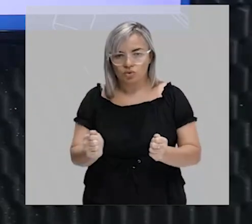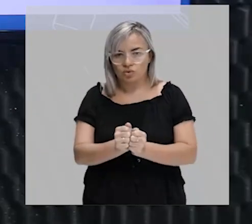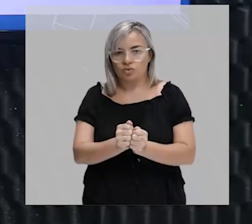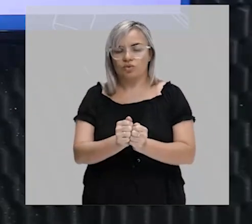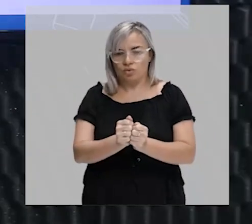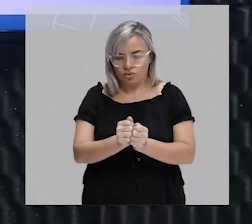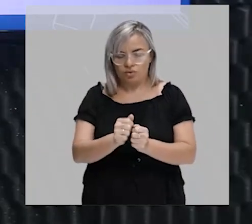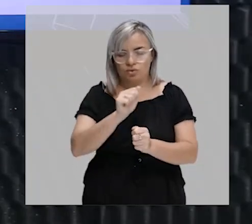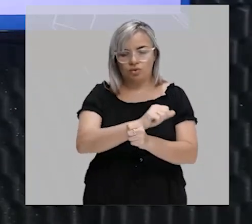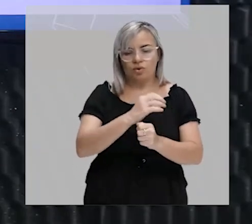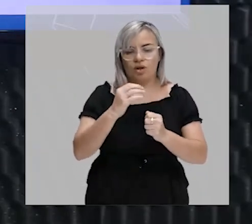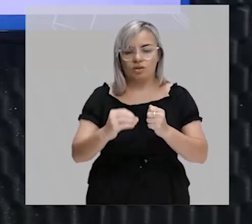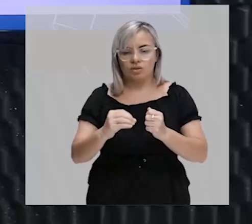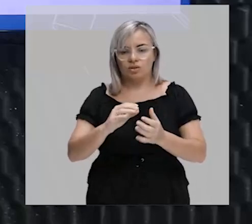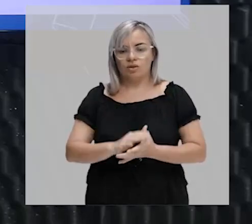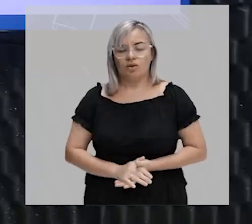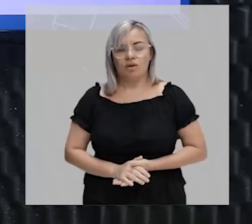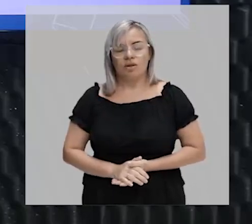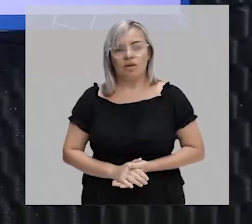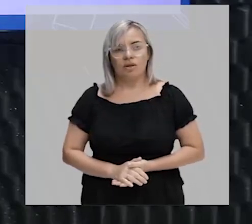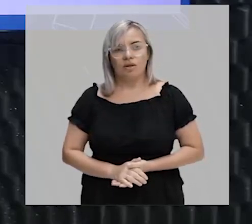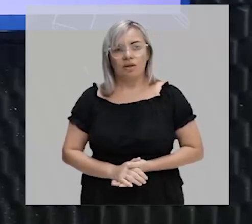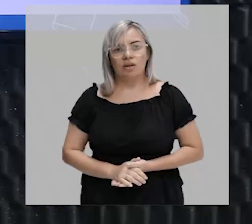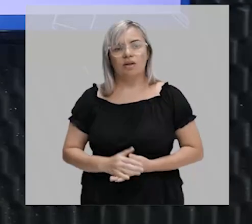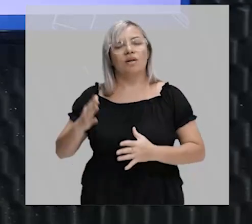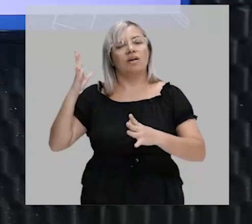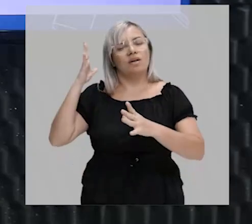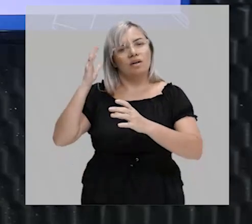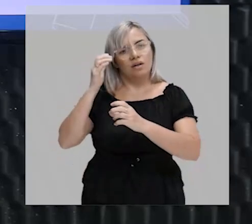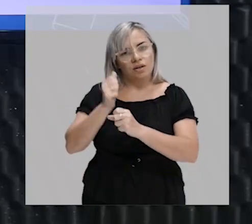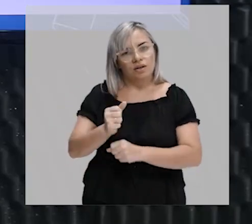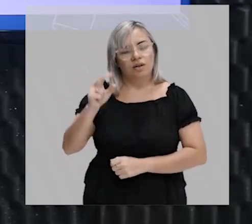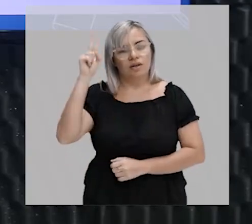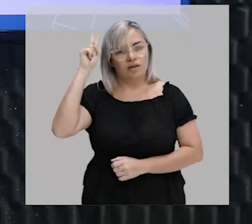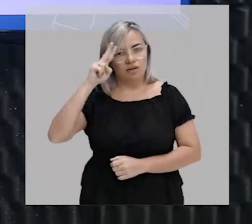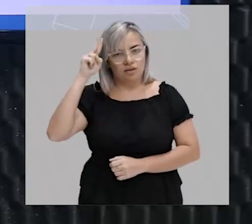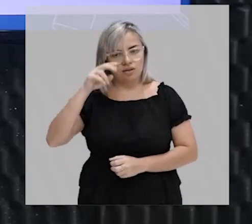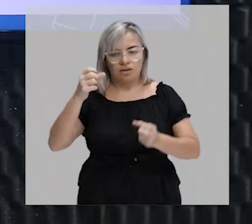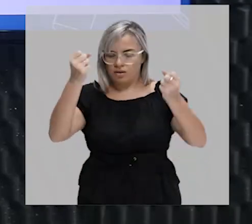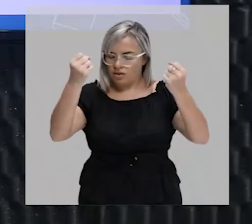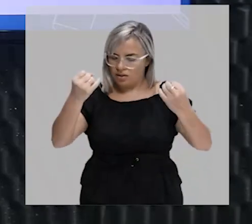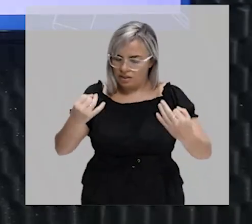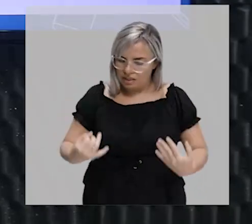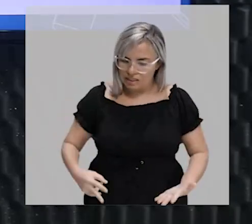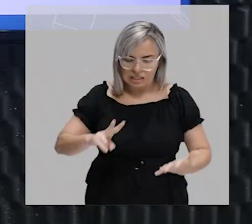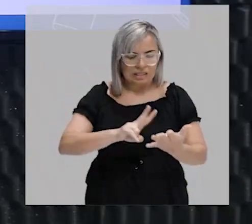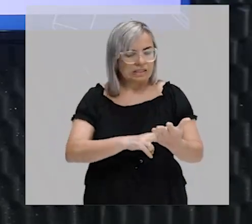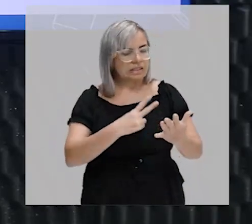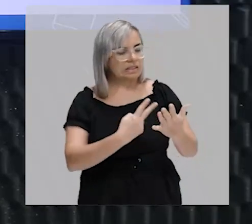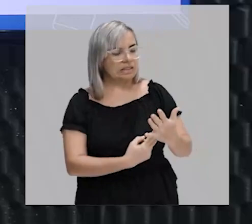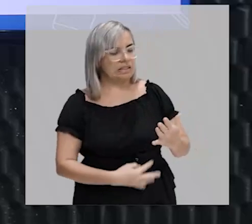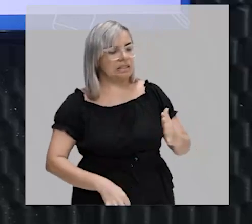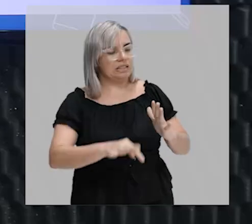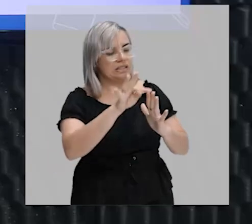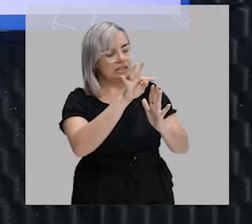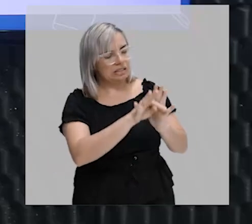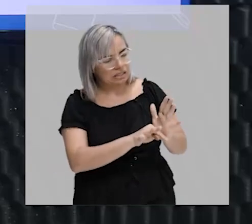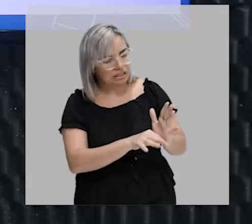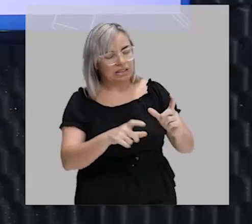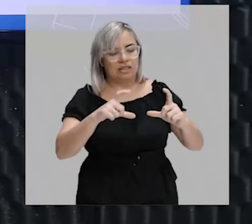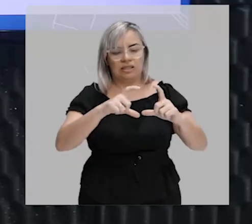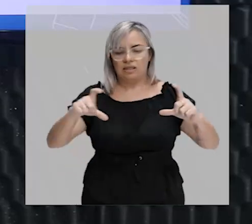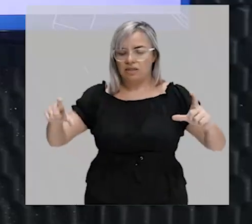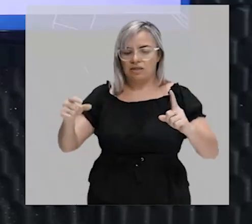para vocês que a tradução das textos e palavras e frases